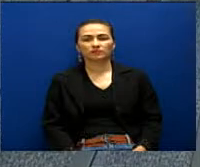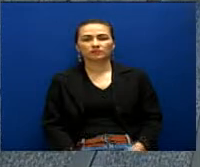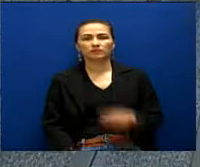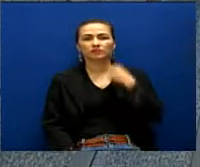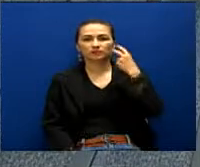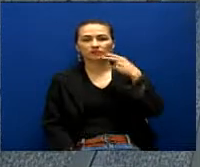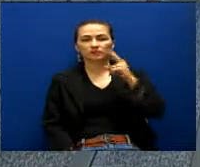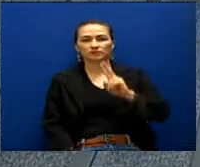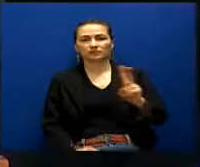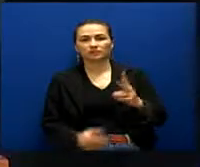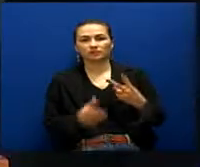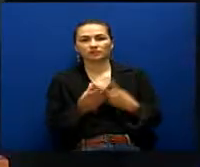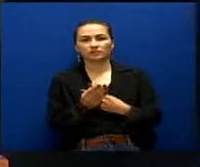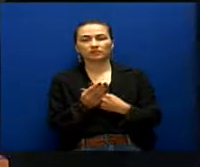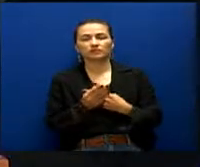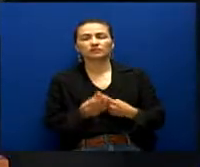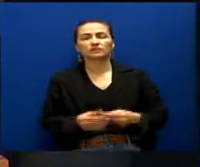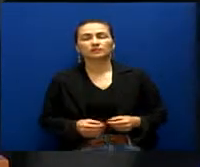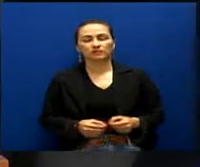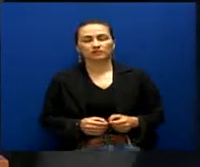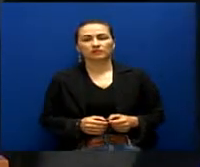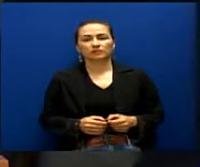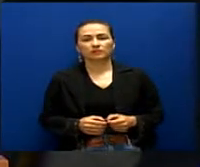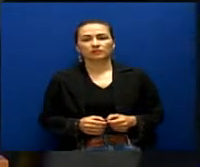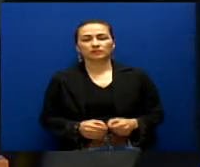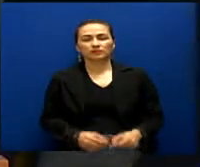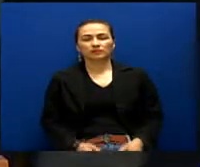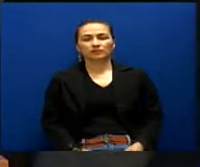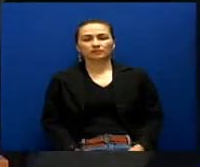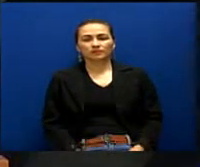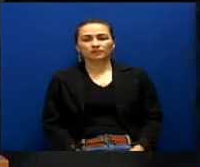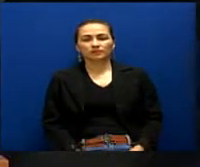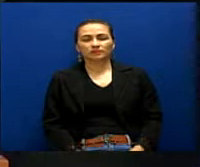Vereador Vitão do Cachorrão.